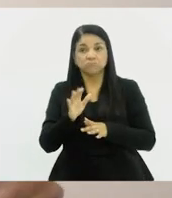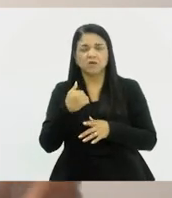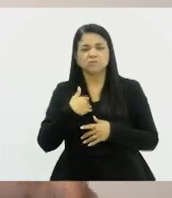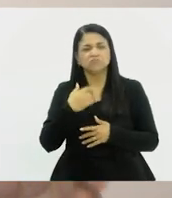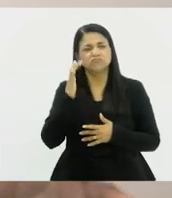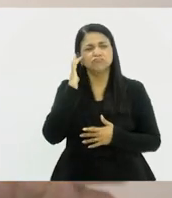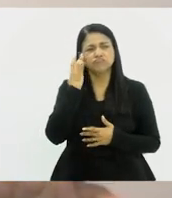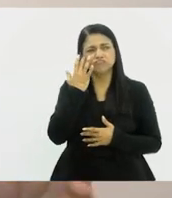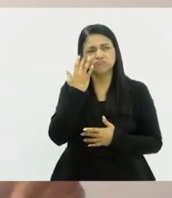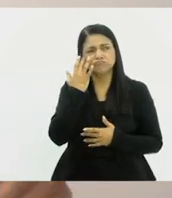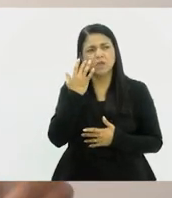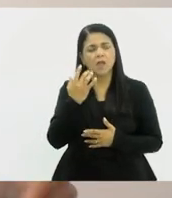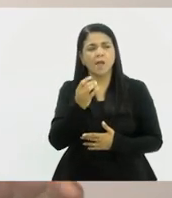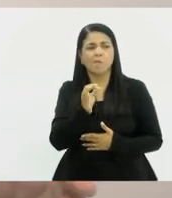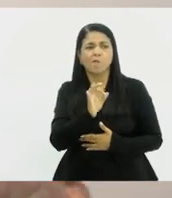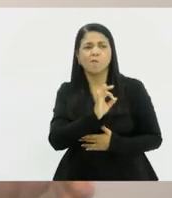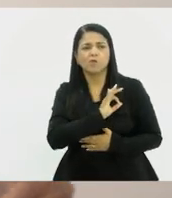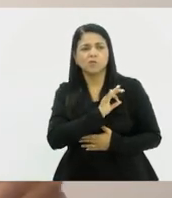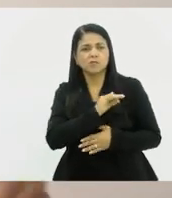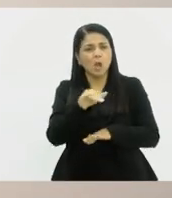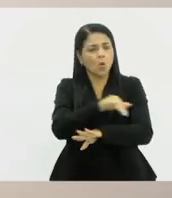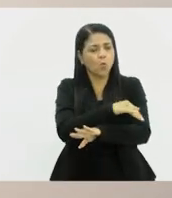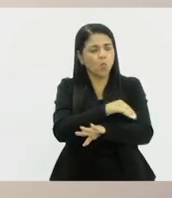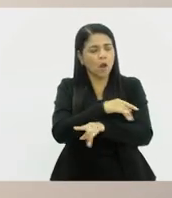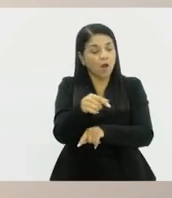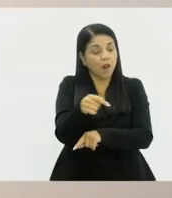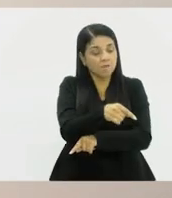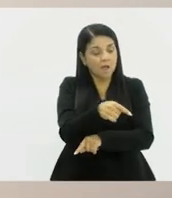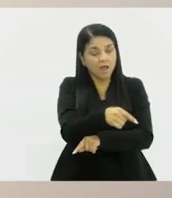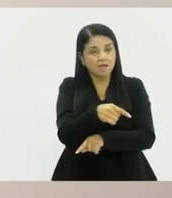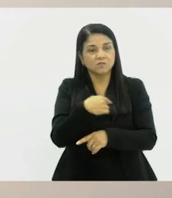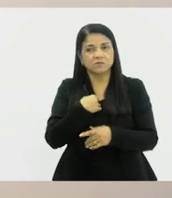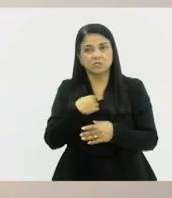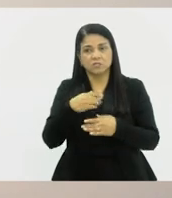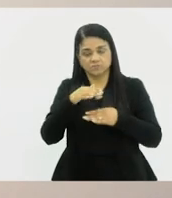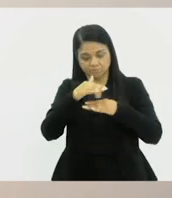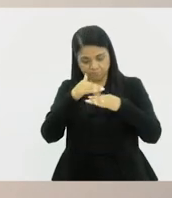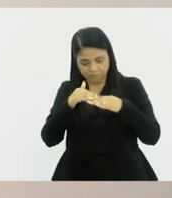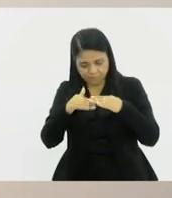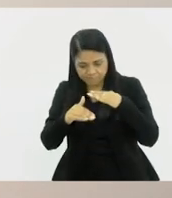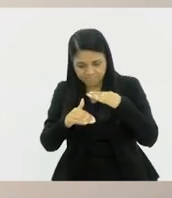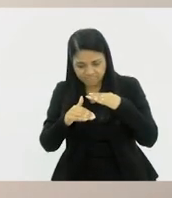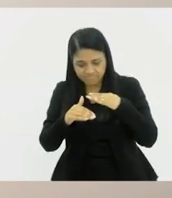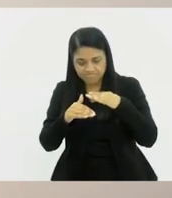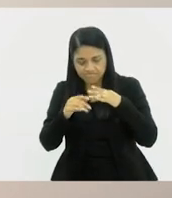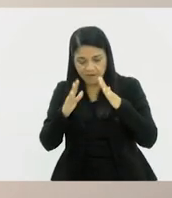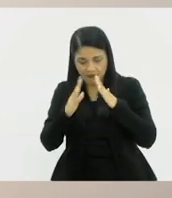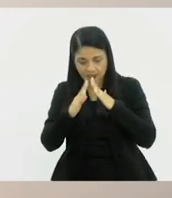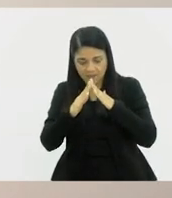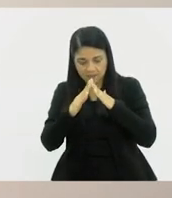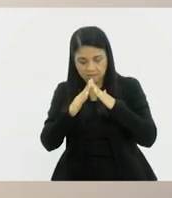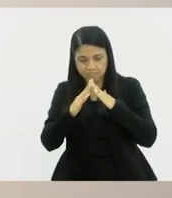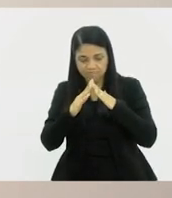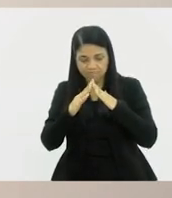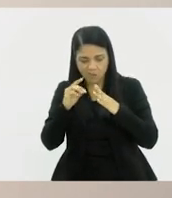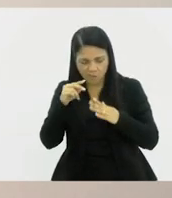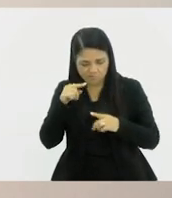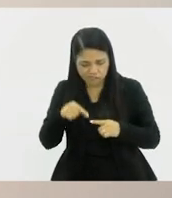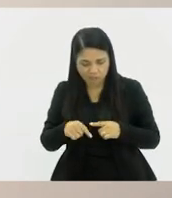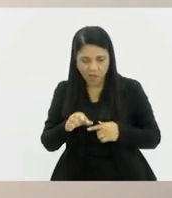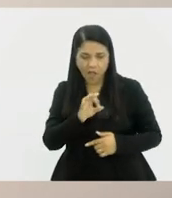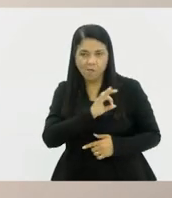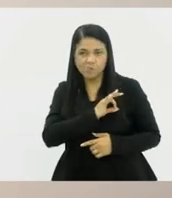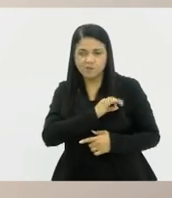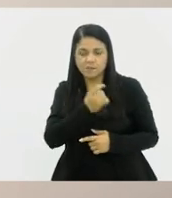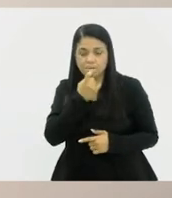polícia ainda tava na Paulo VI mas não a gente tava embaixo da laje quando a gente saia da laje o policial já tava ali mais ou menos